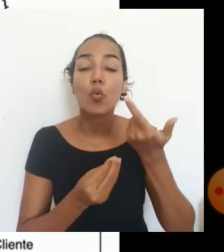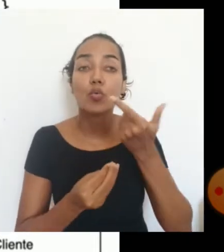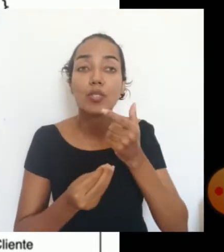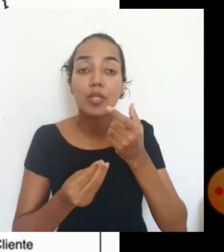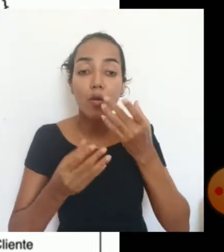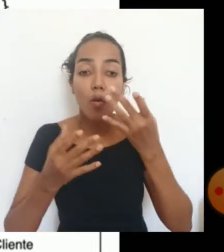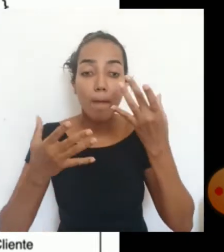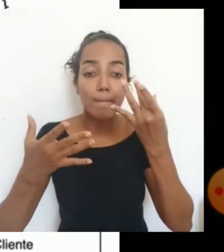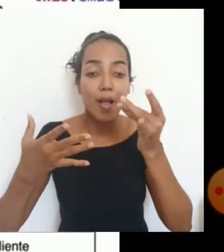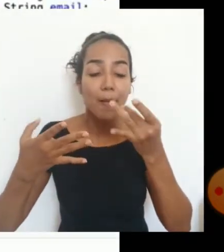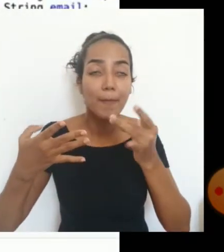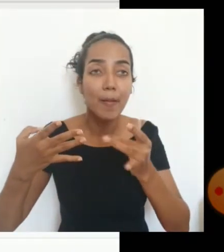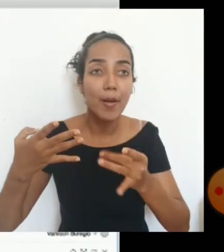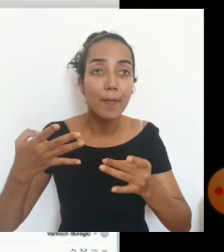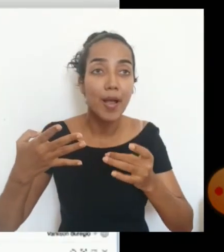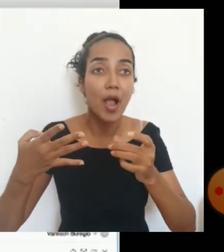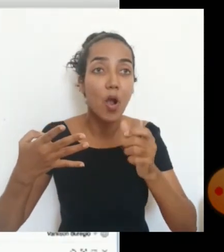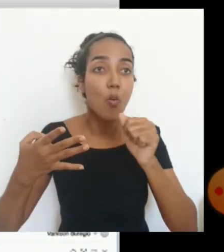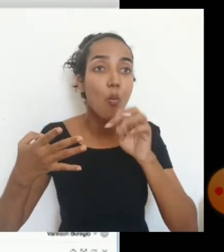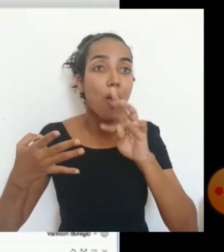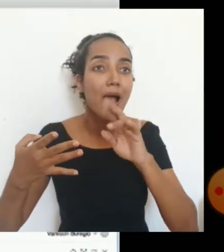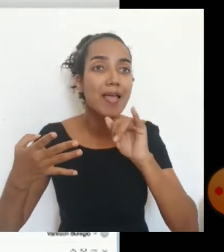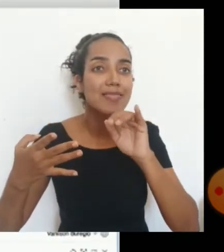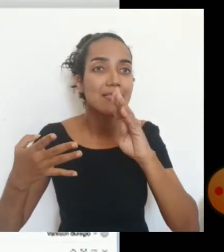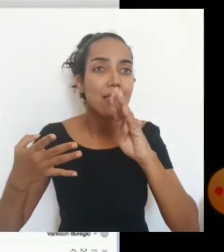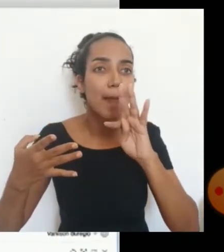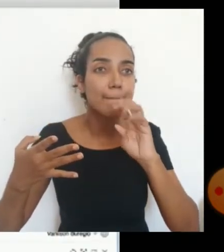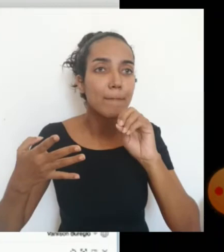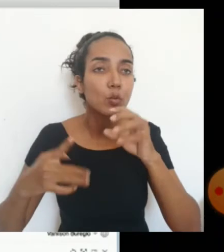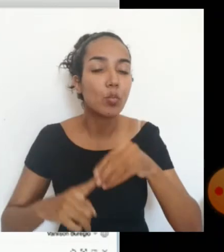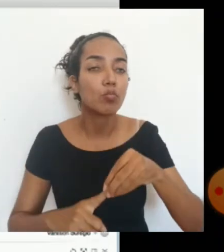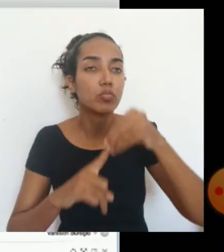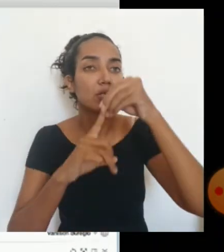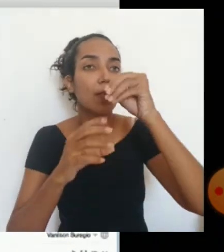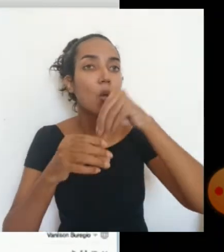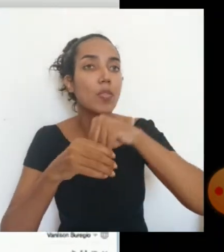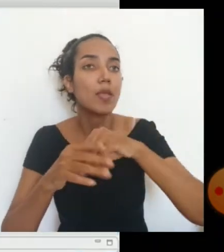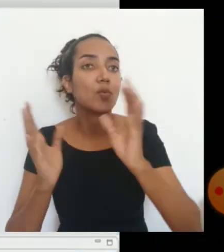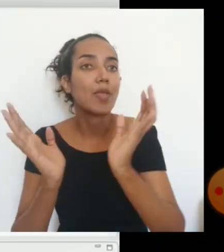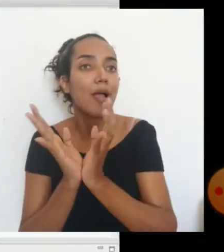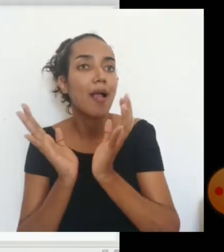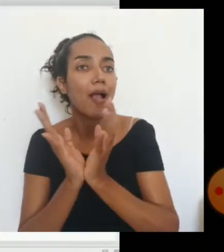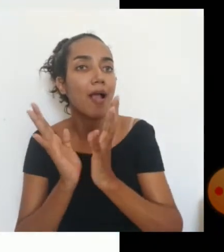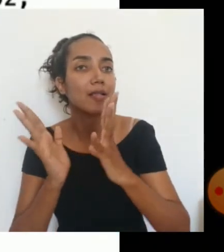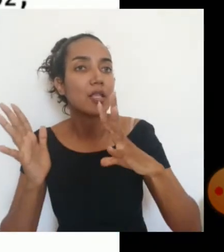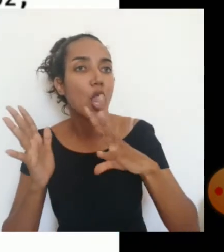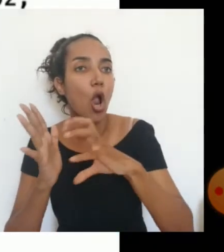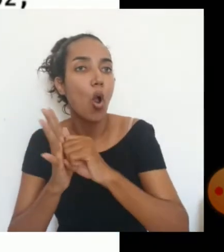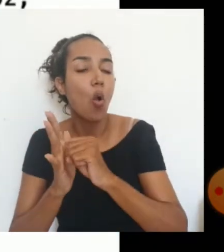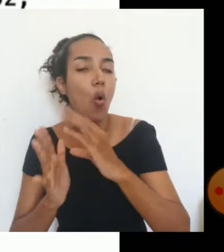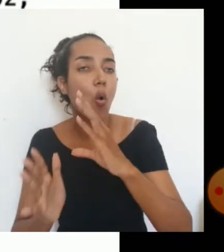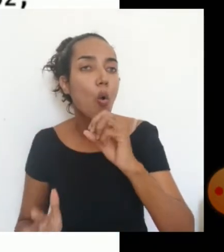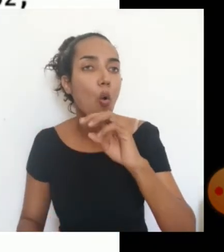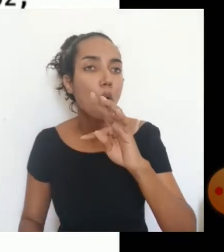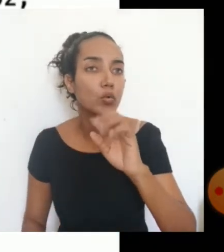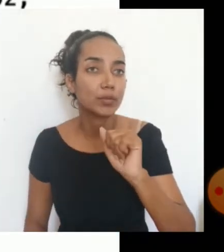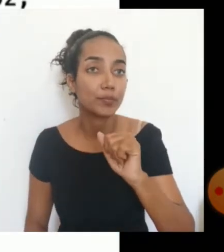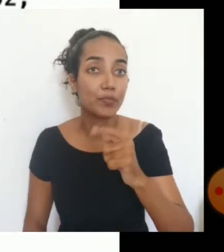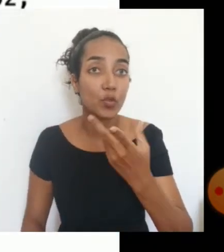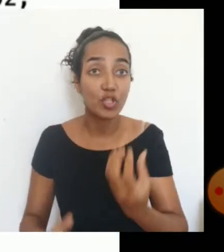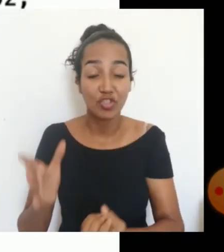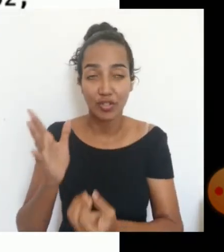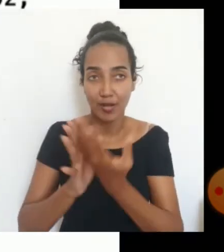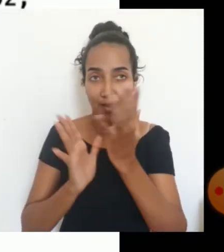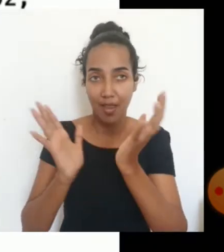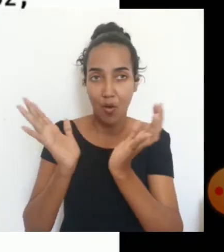bem, a partir do momento que a gente cria uma classe, que é o caso aqui da classe cliente, a